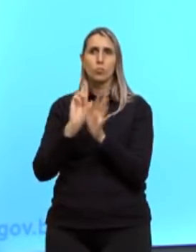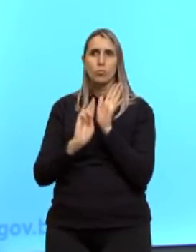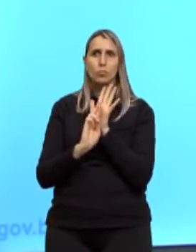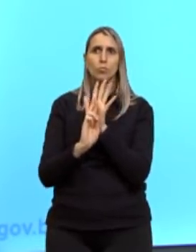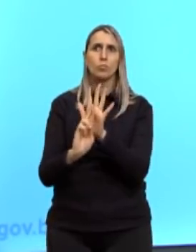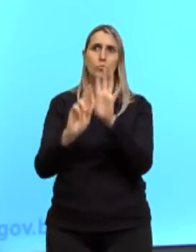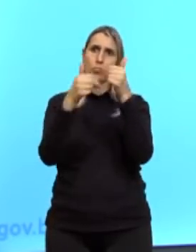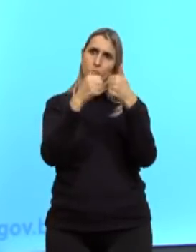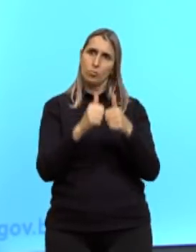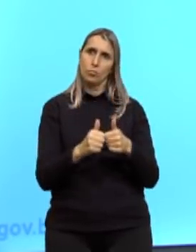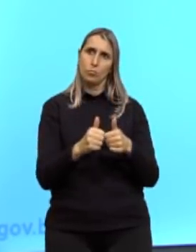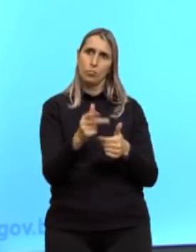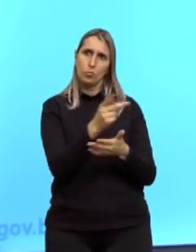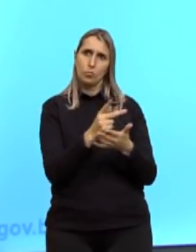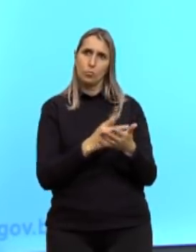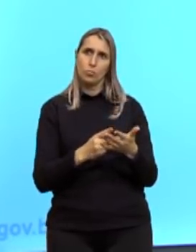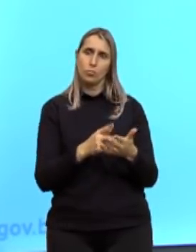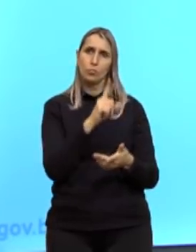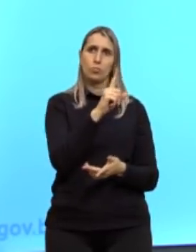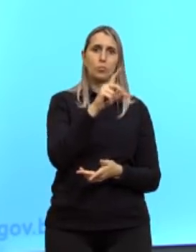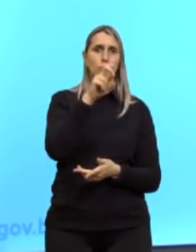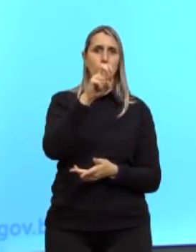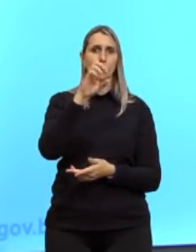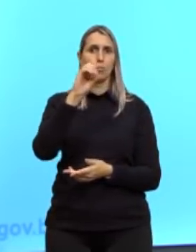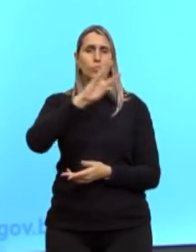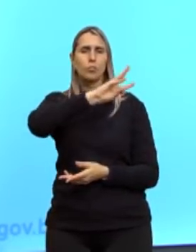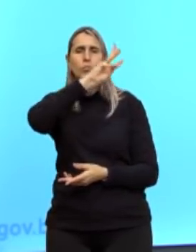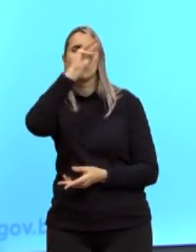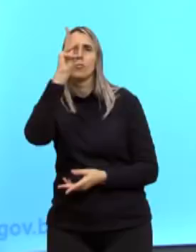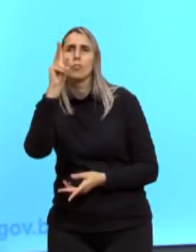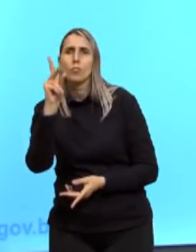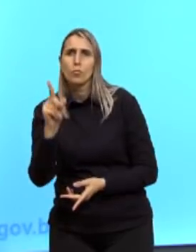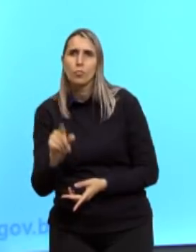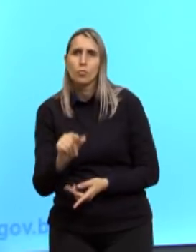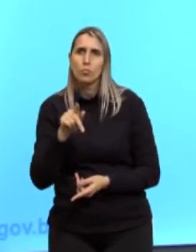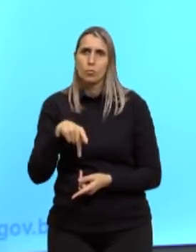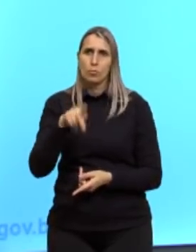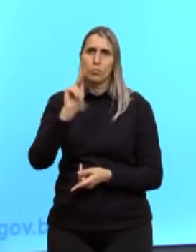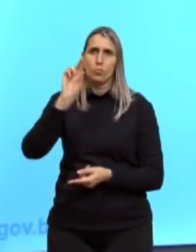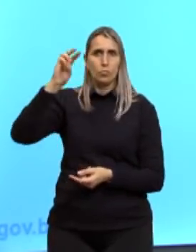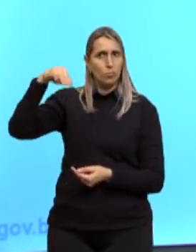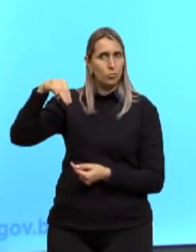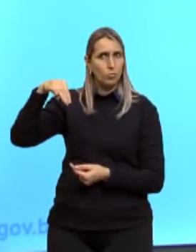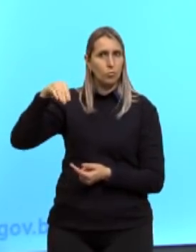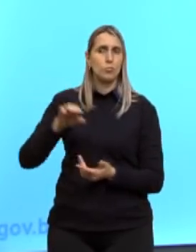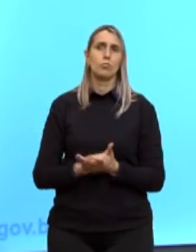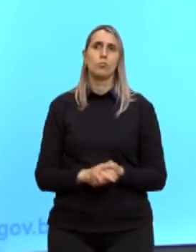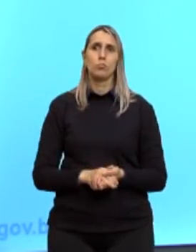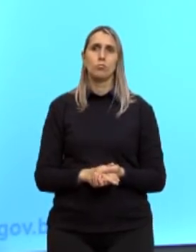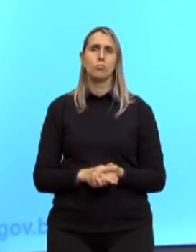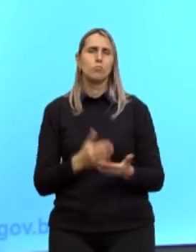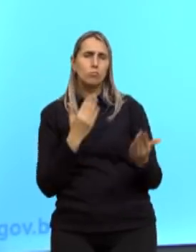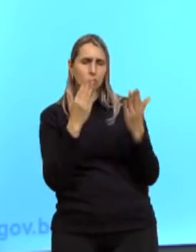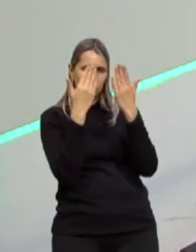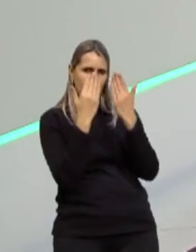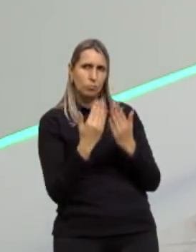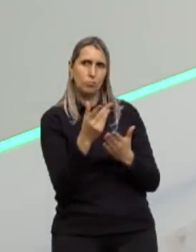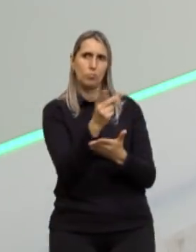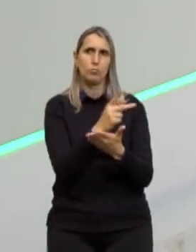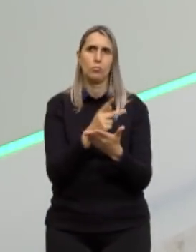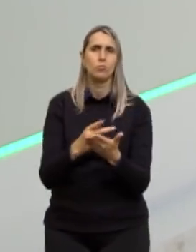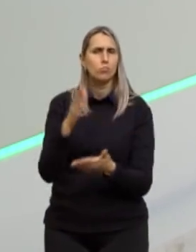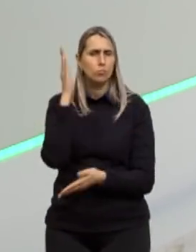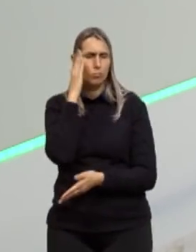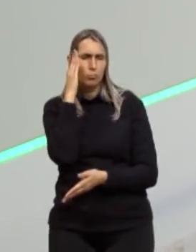representados na figura é de 150 milhões de quilômetros e analisamos o